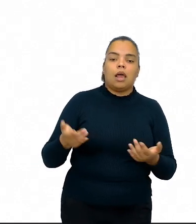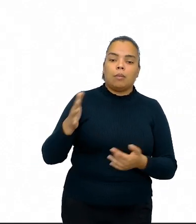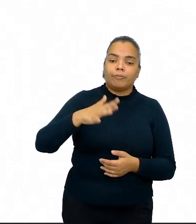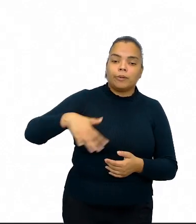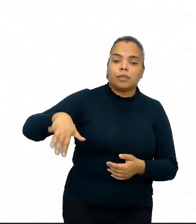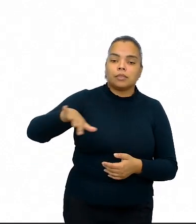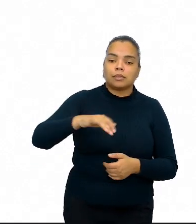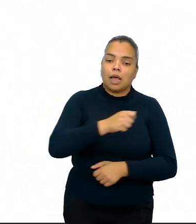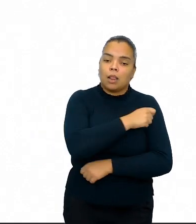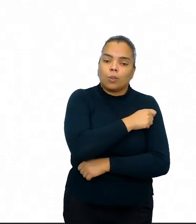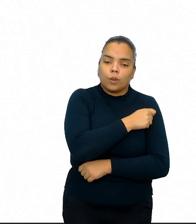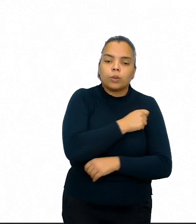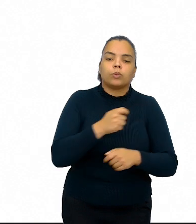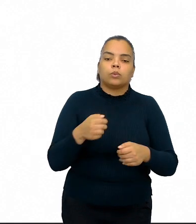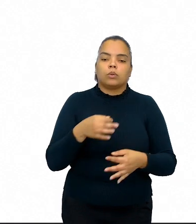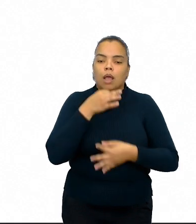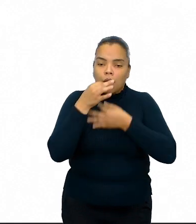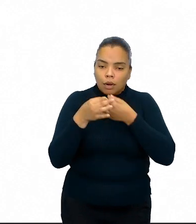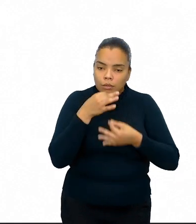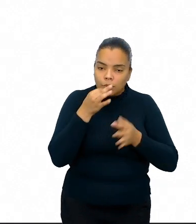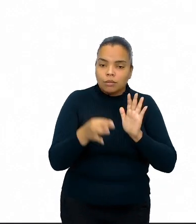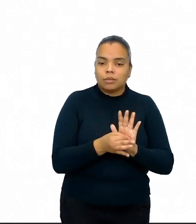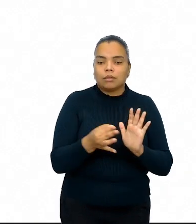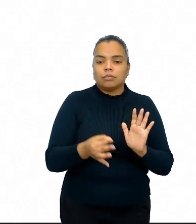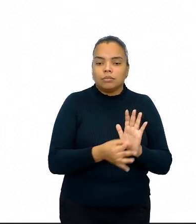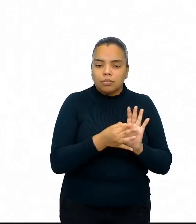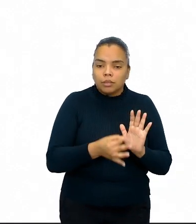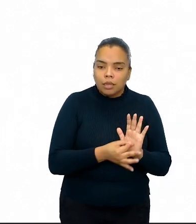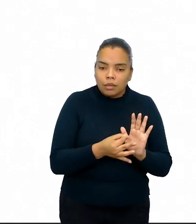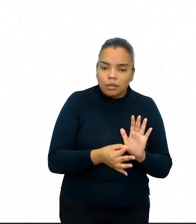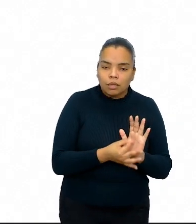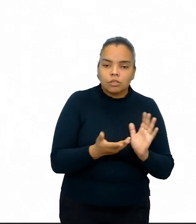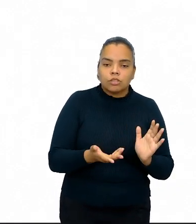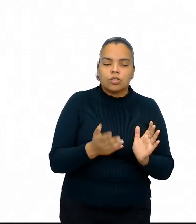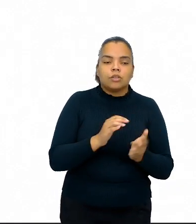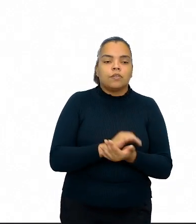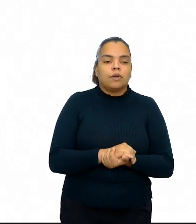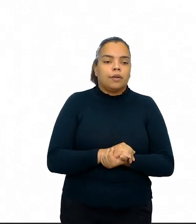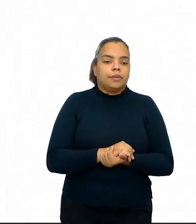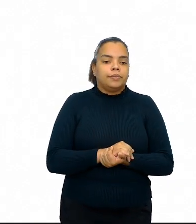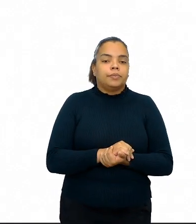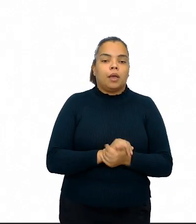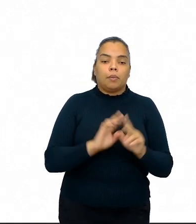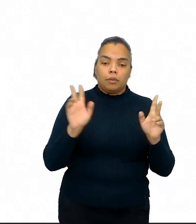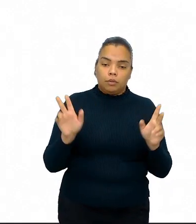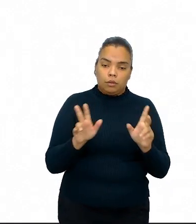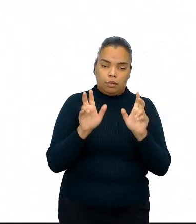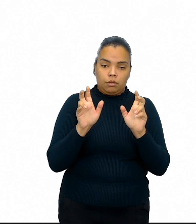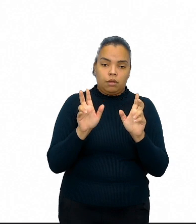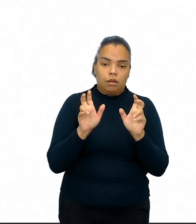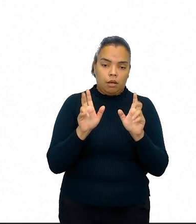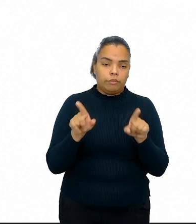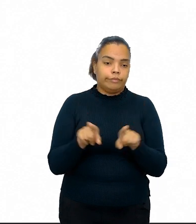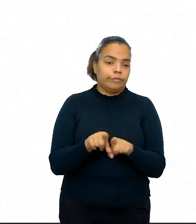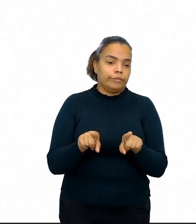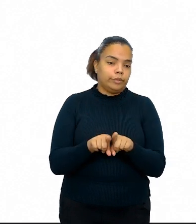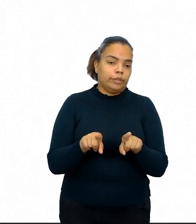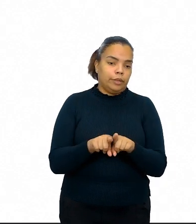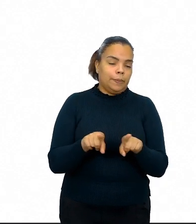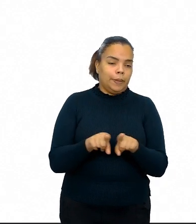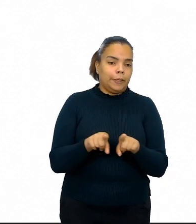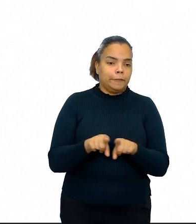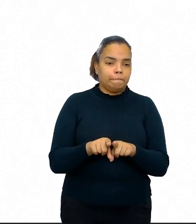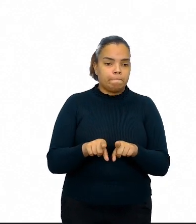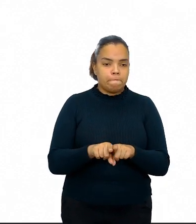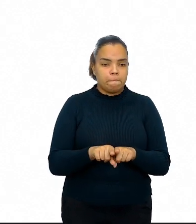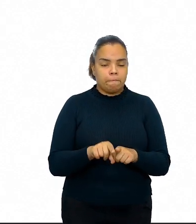os estudantes possam, de acordo com o nosso referencial teórico também, né, utilizado para a elaboração da pauta,